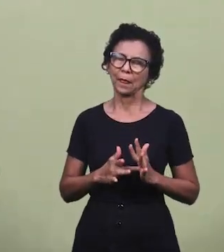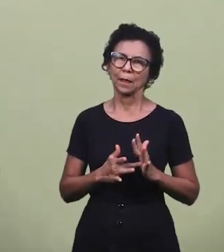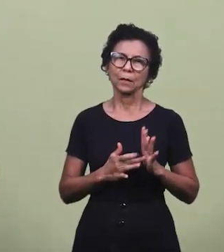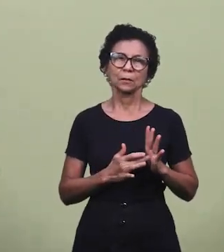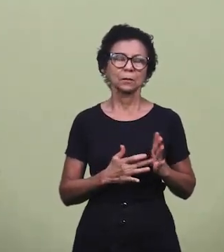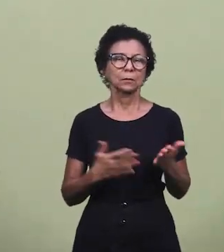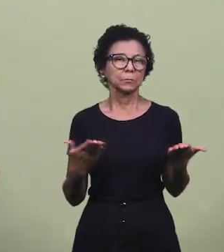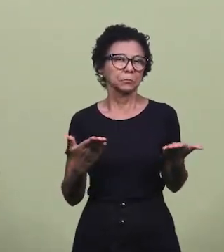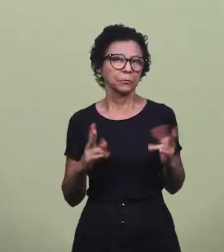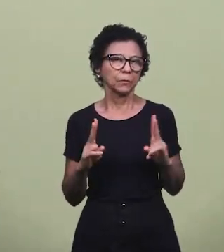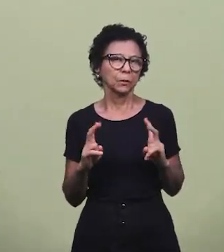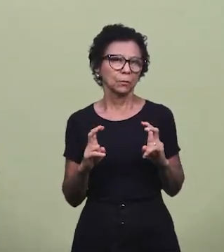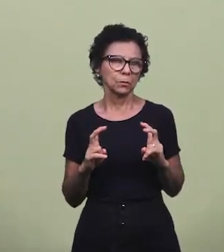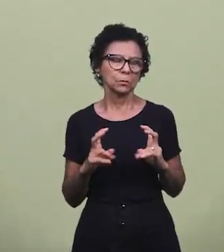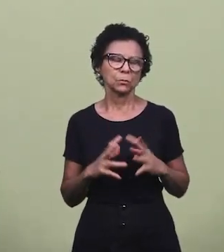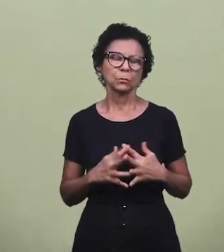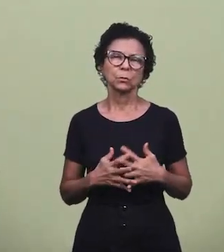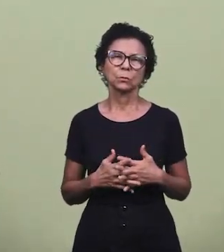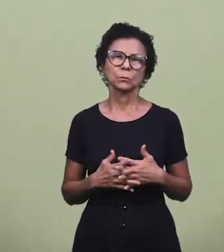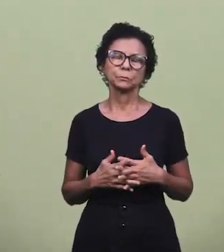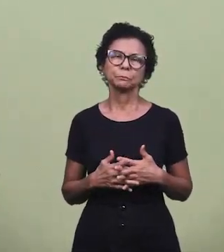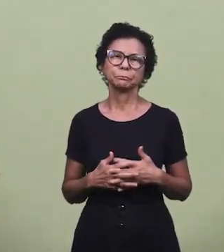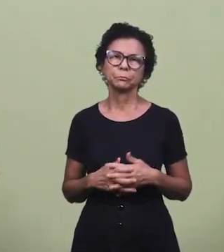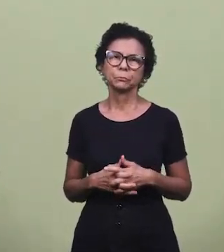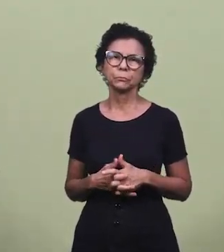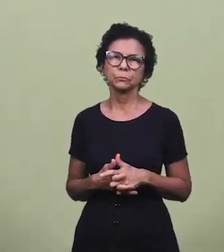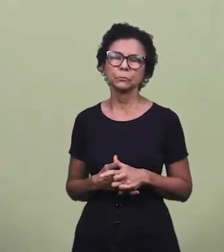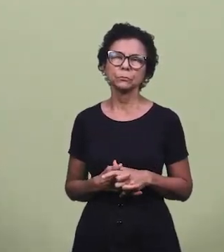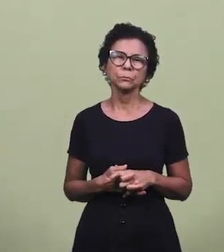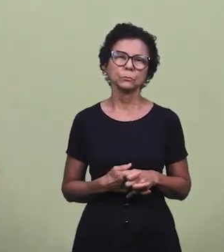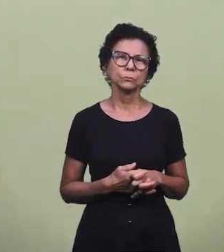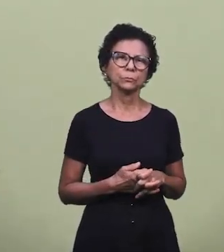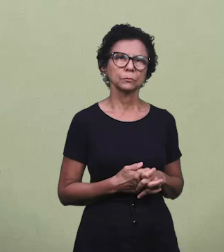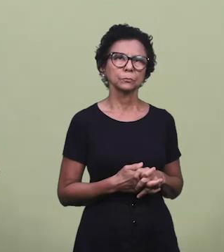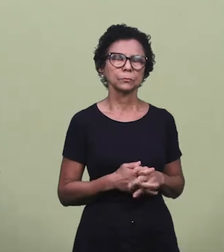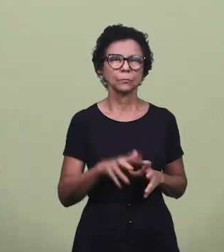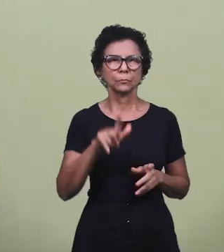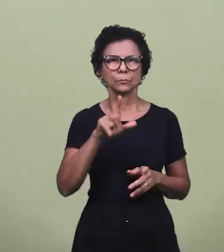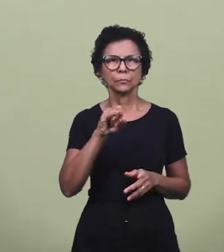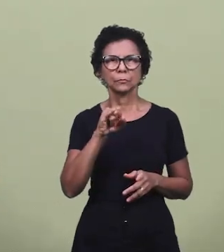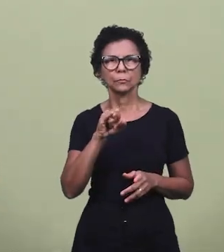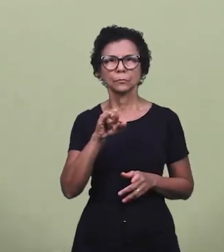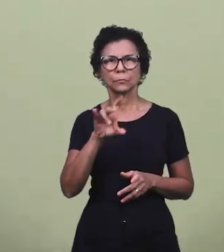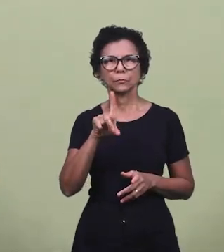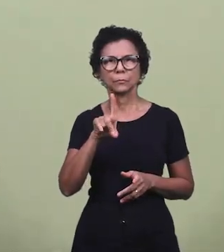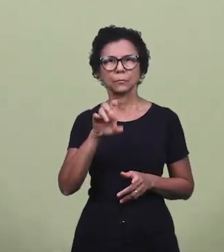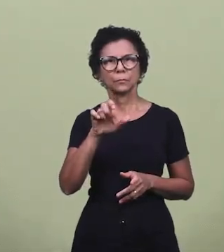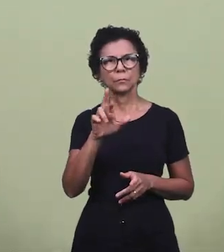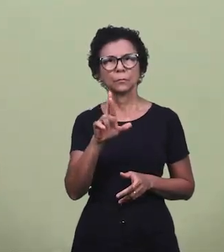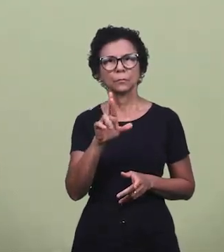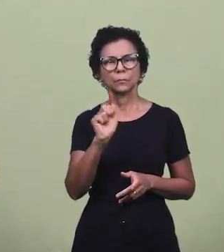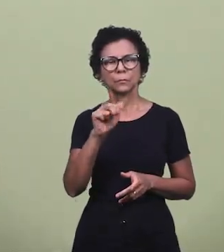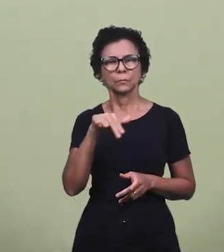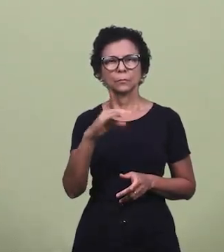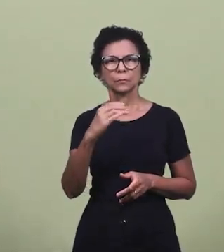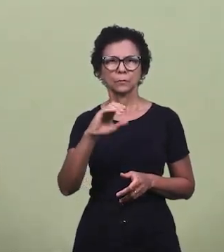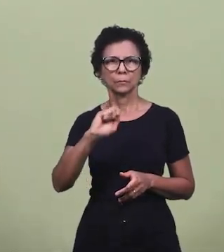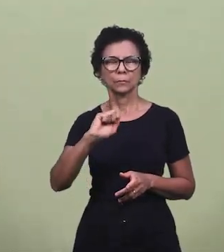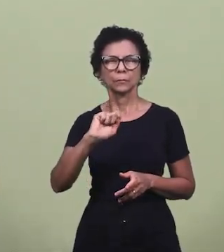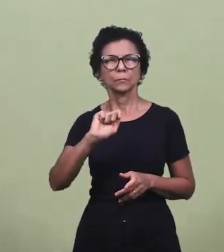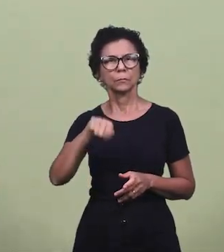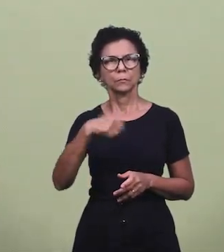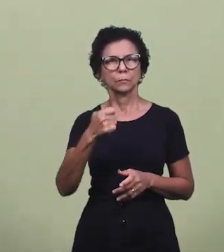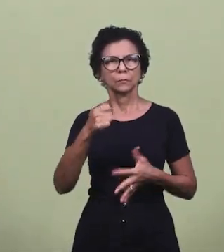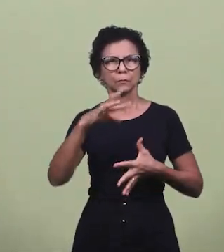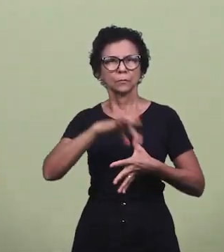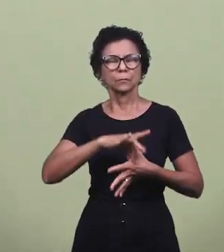um assunto para comentar aqui. O assunto é liderança. E nós vamos trazer um tema em